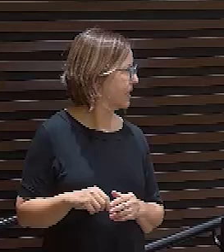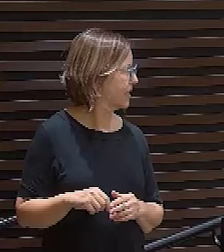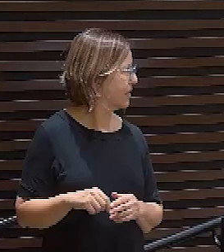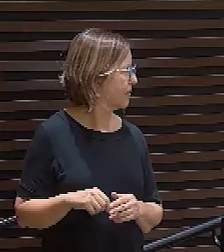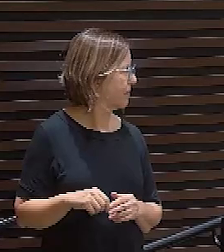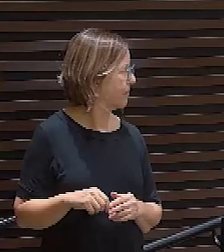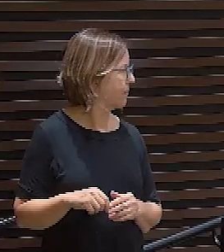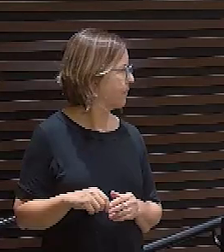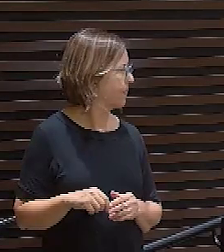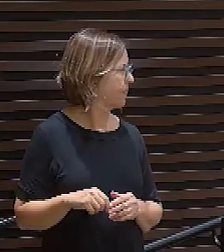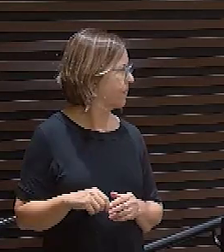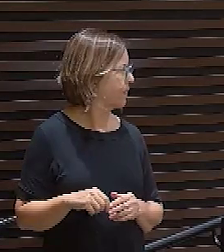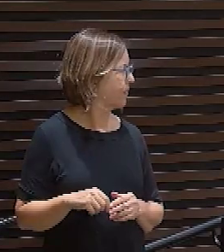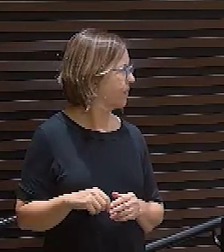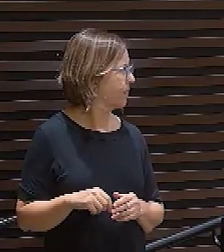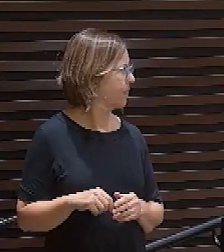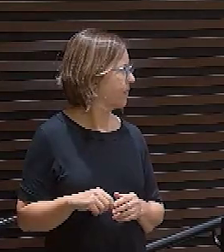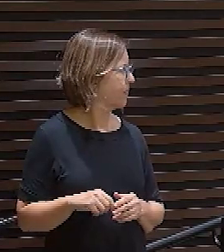é isso.